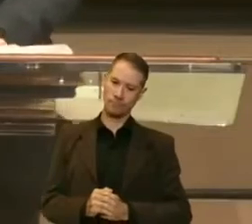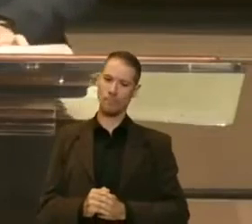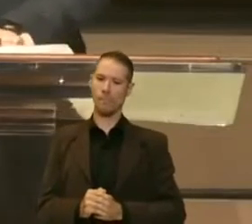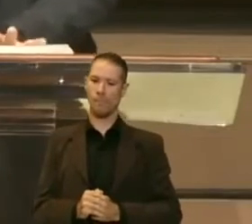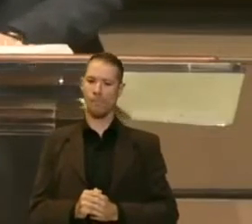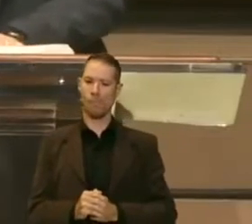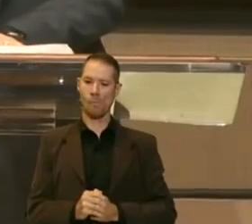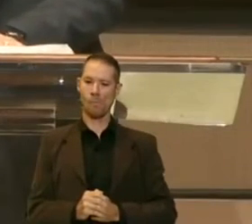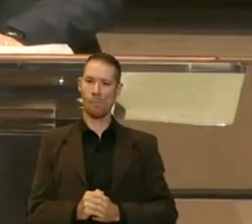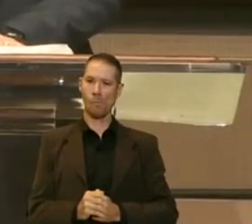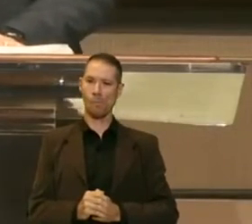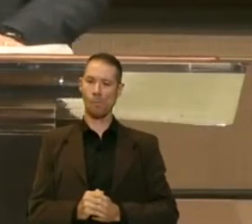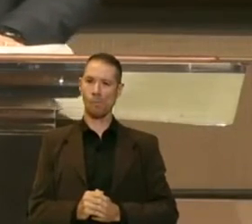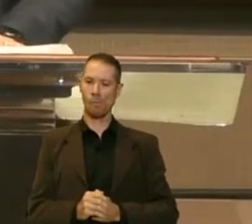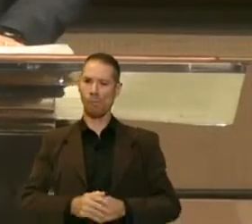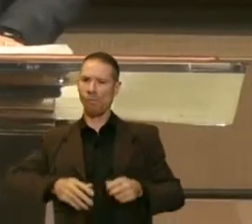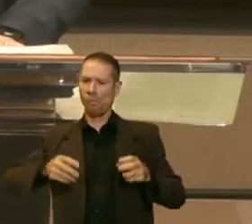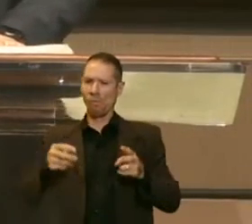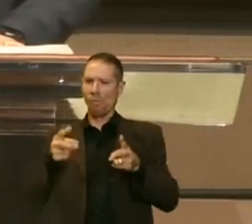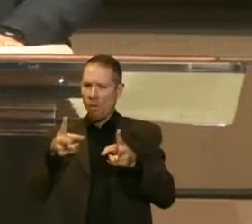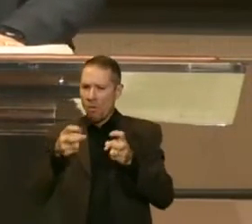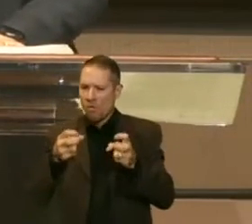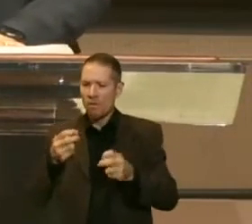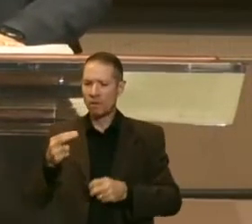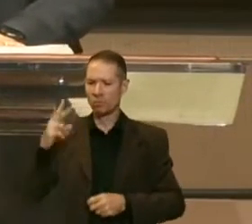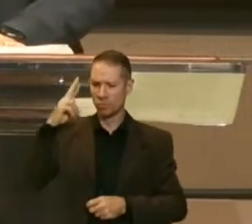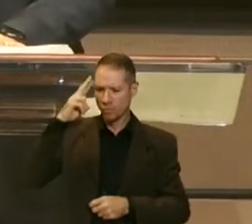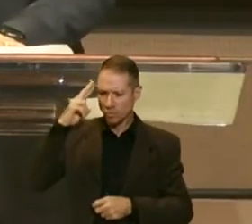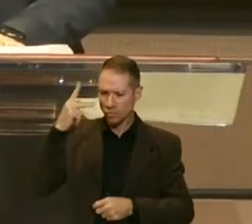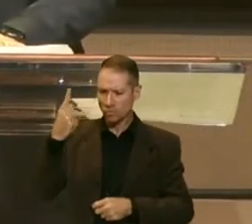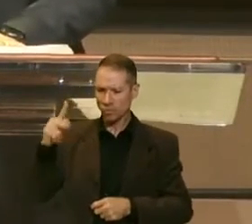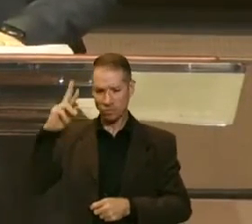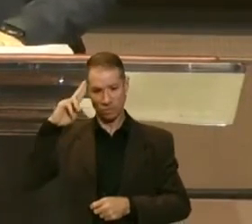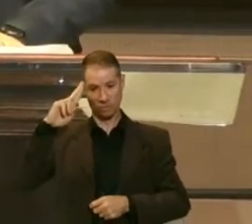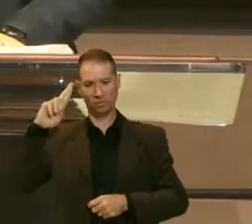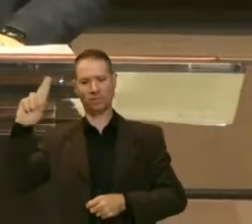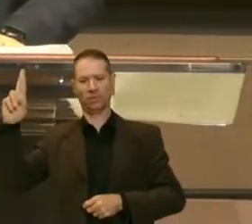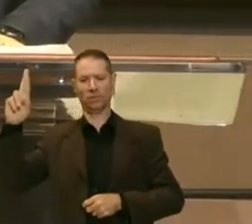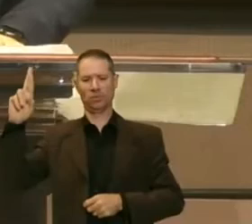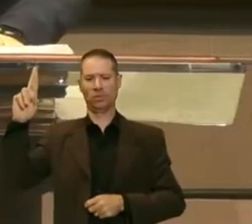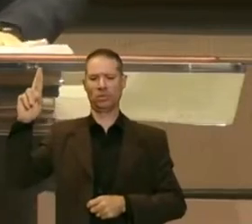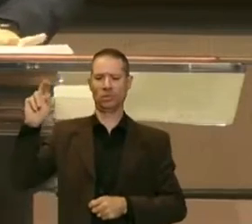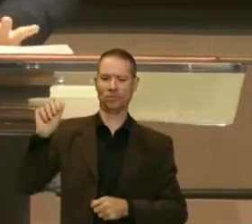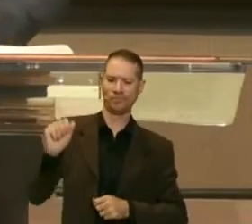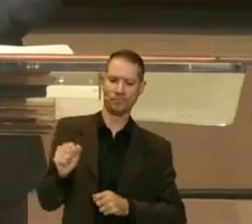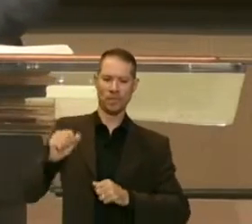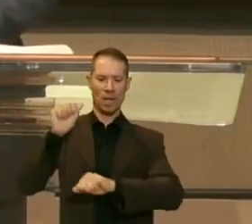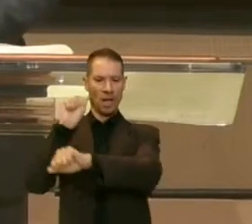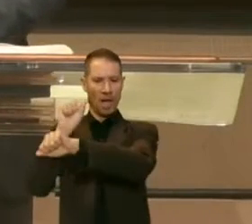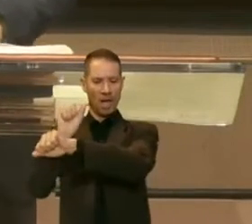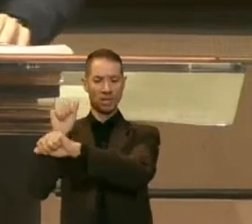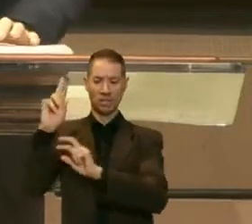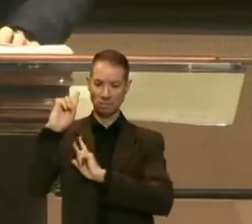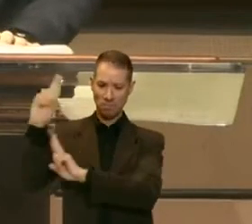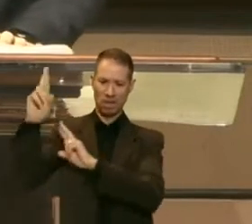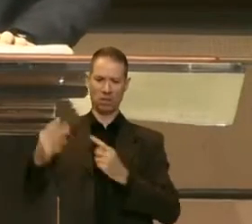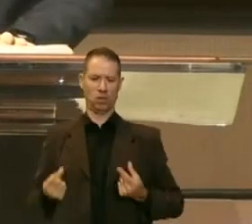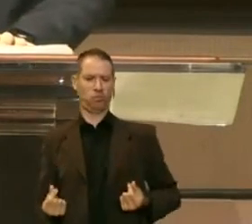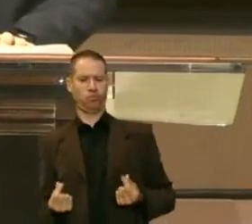Senhor: vendo os seus senhores que se lhe desfizera a esperança do